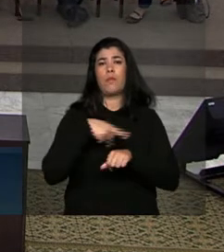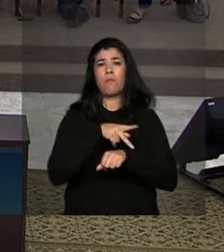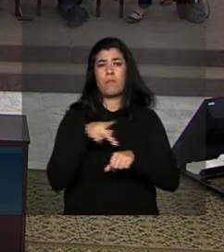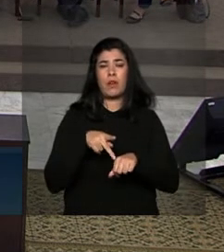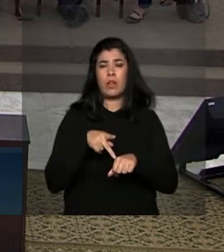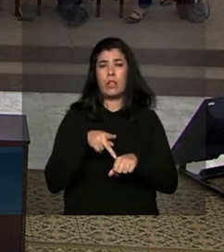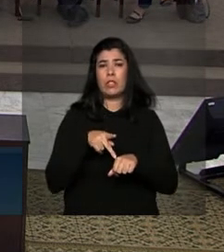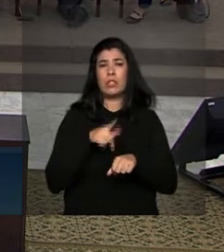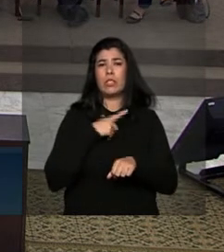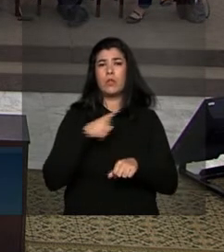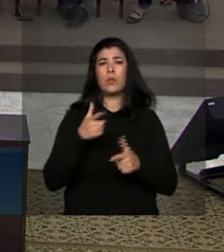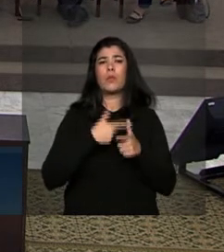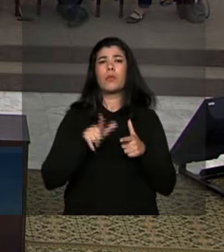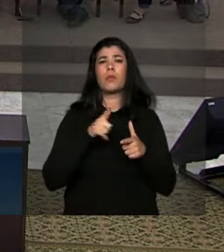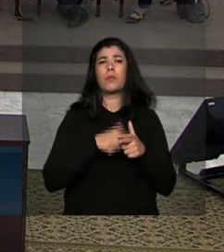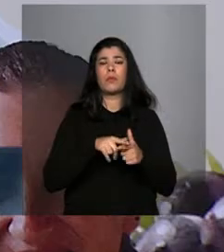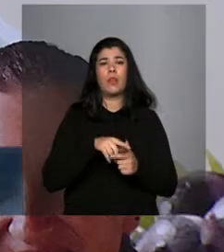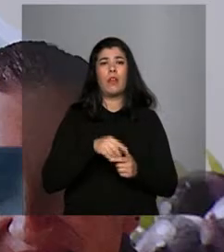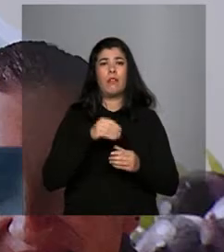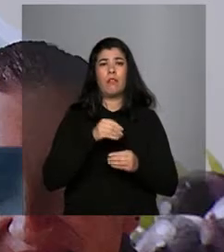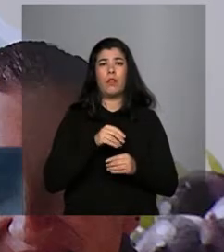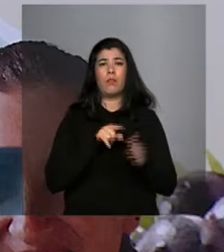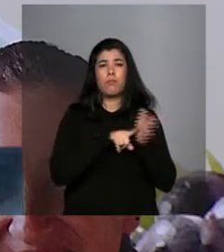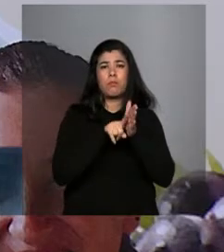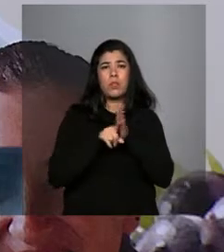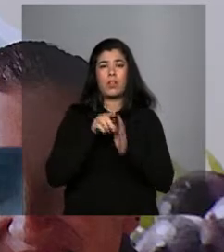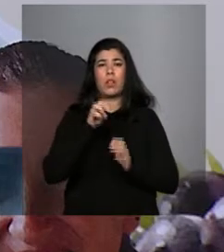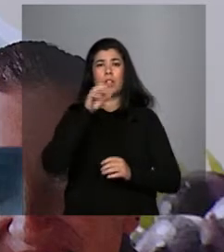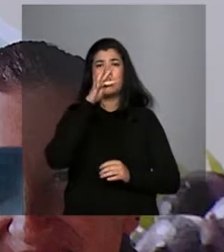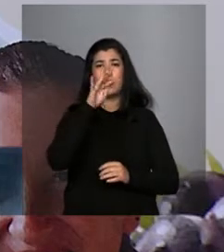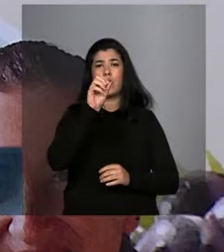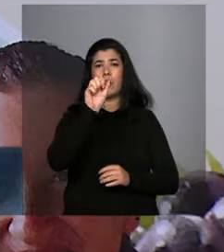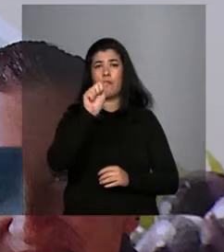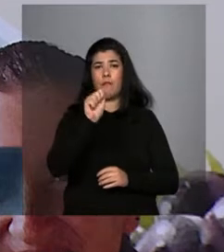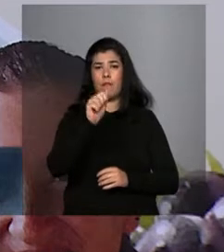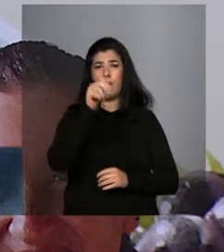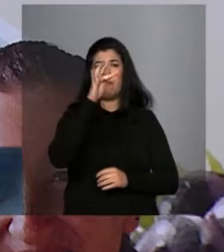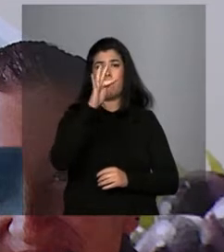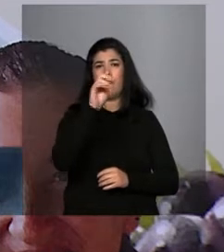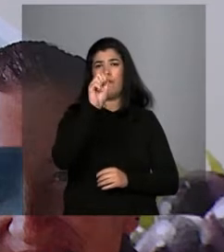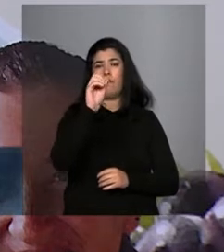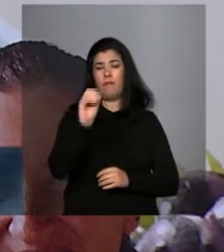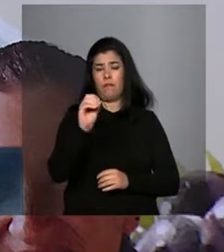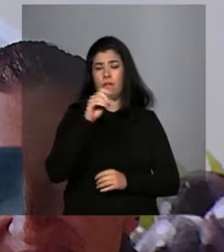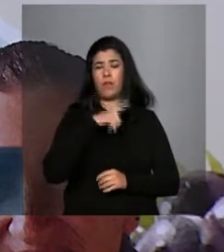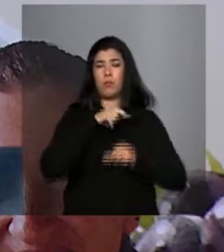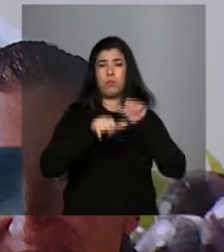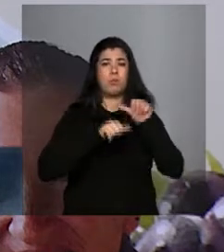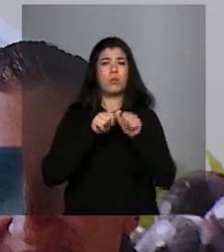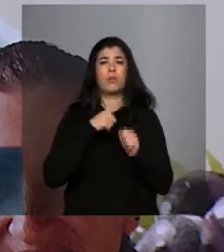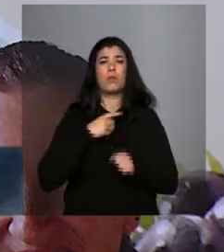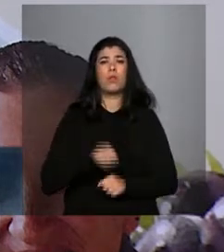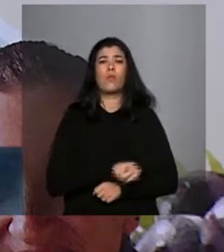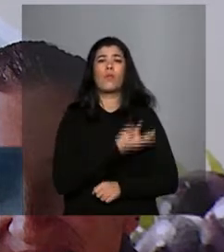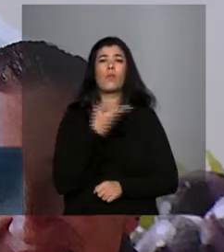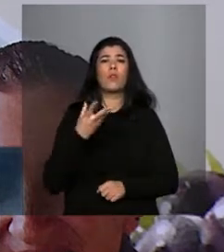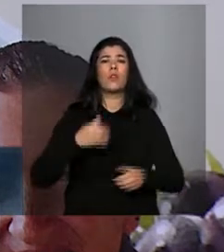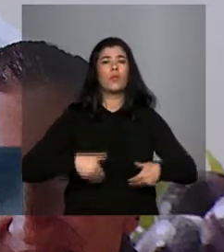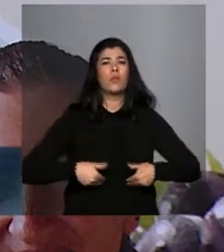FAO, que nós, que iniciamos um processo de modernização da agricultura